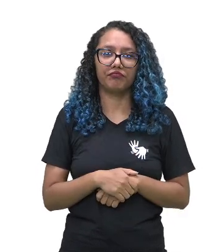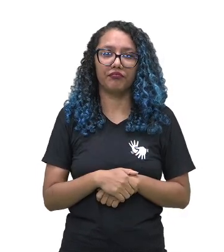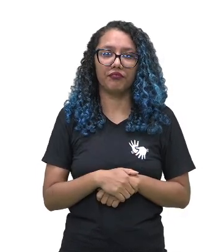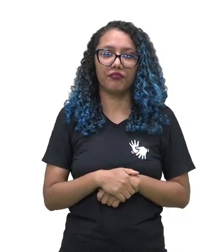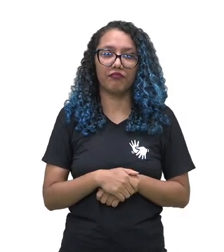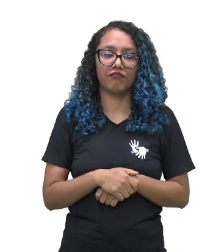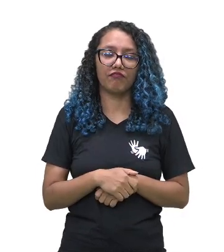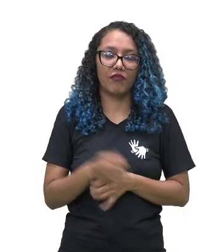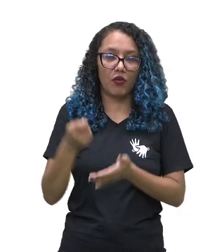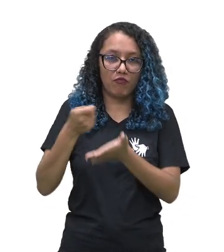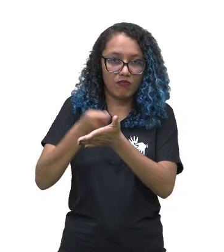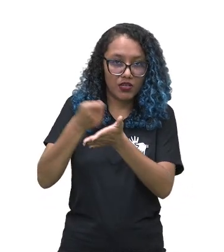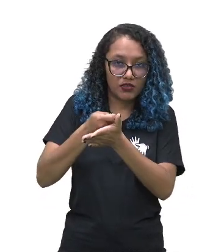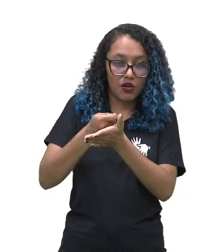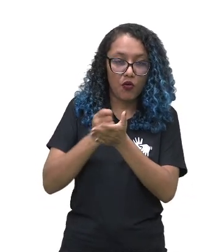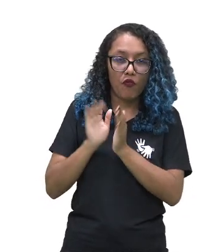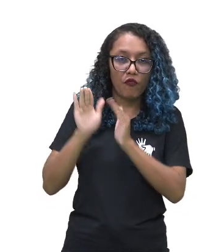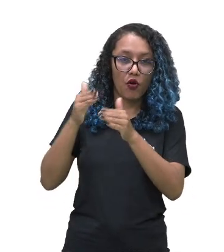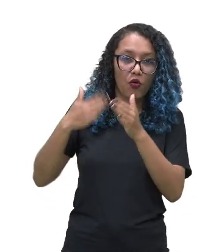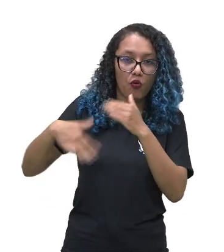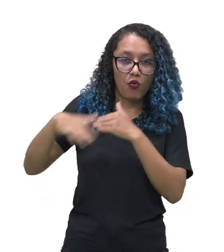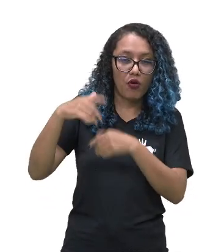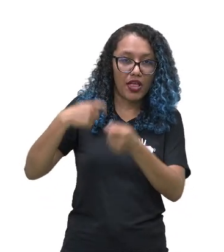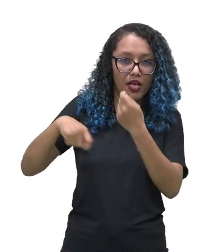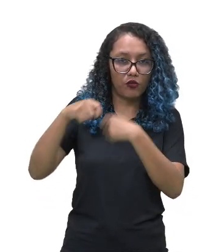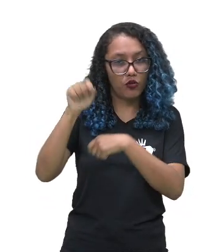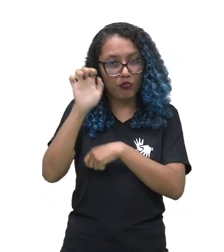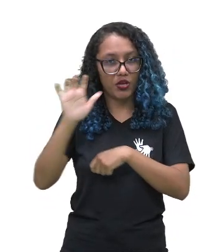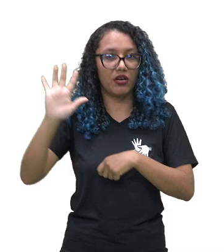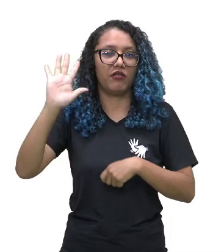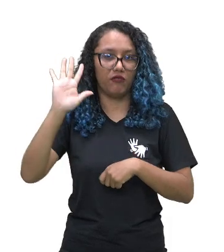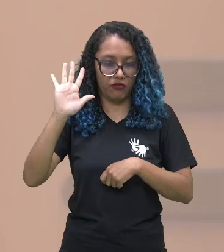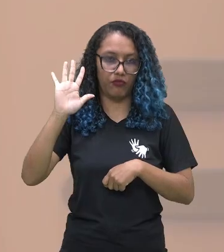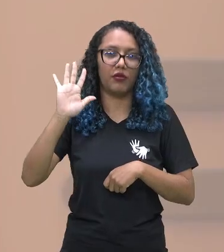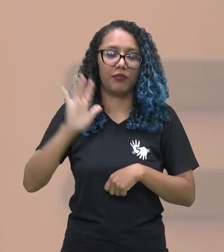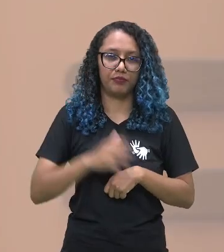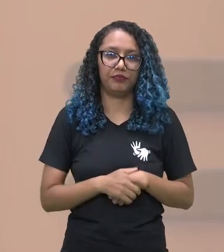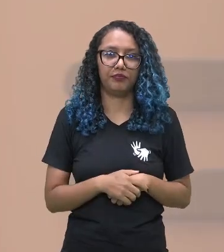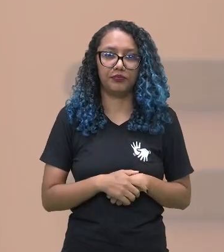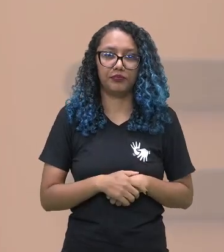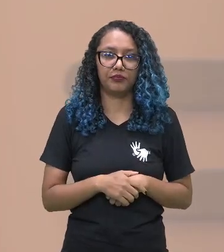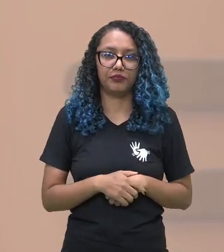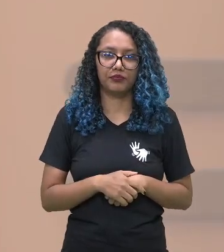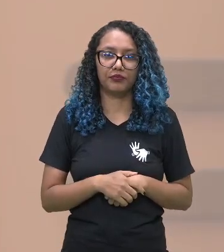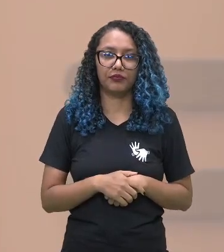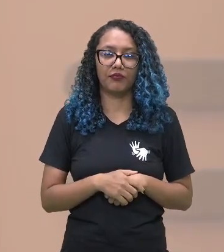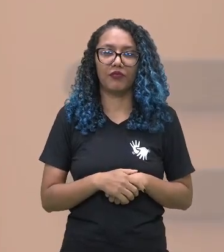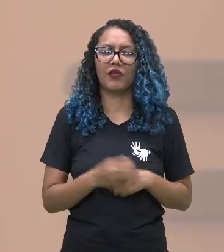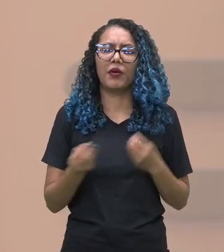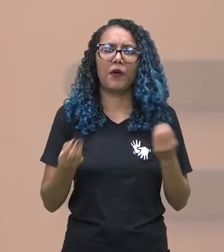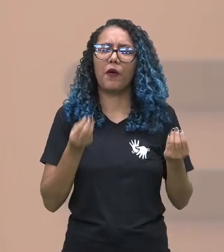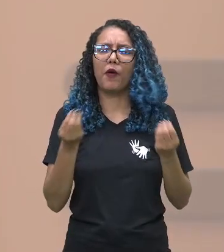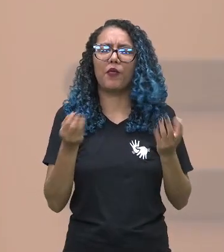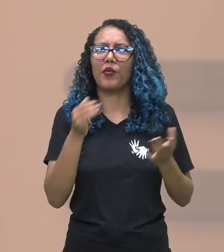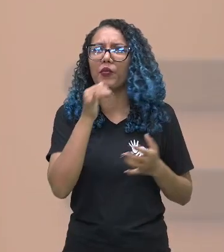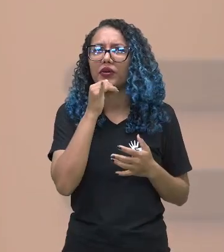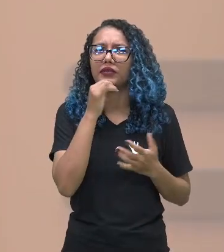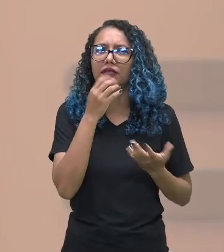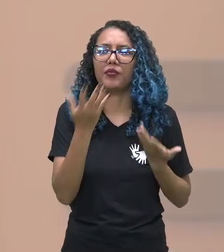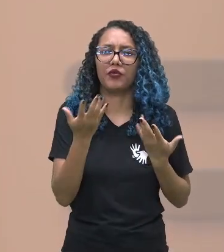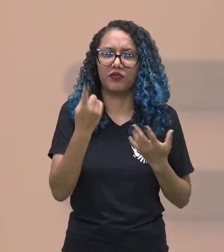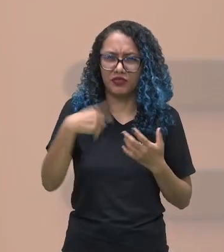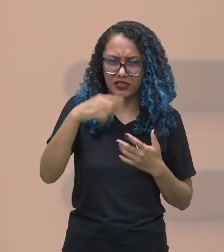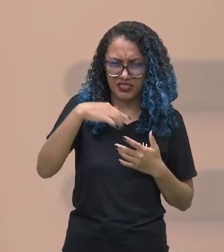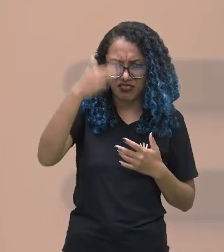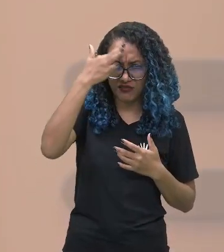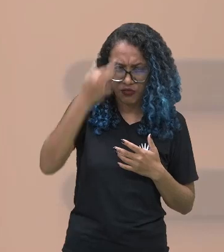exigências do mercado europeu. Como que se traduz isso? Vocês entenderam